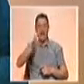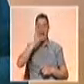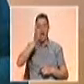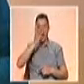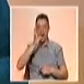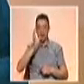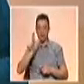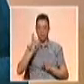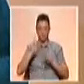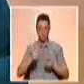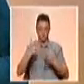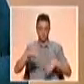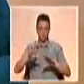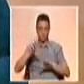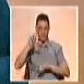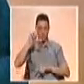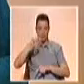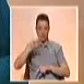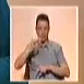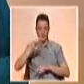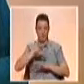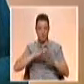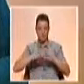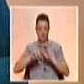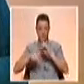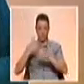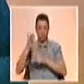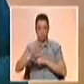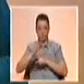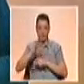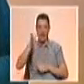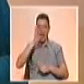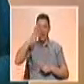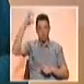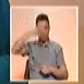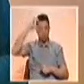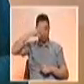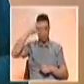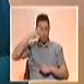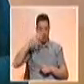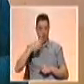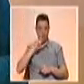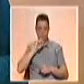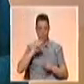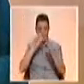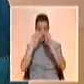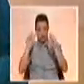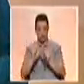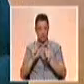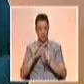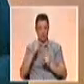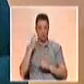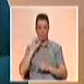enquanto recurso primário e utilizar fontes menos convencionais, por exemplo, a água da chuva. Já há sistemas que